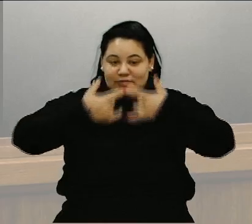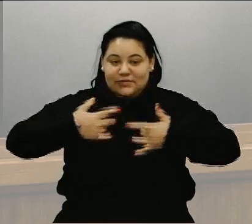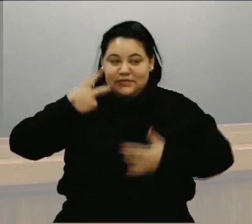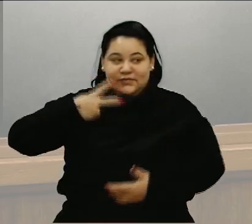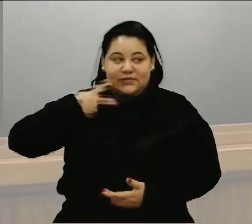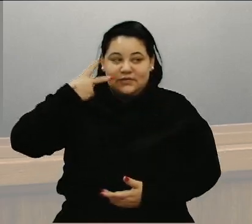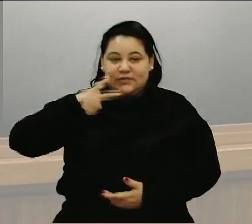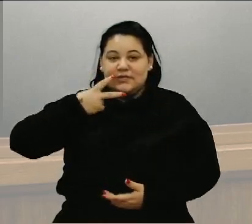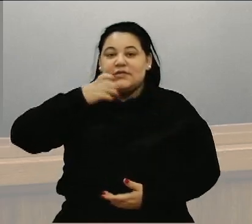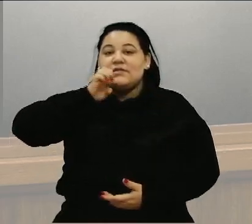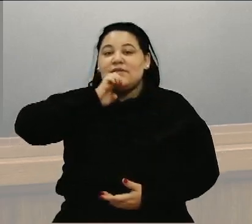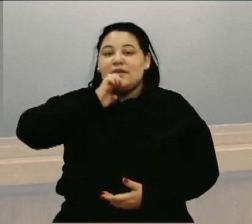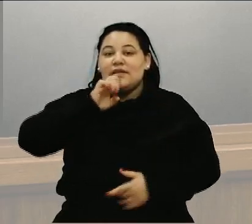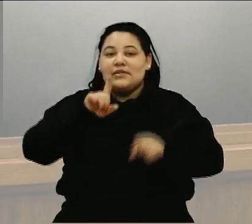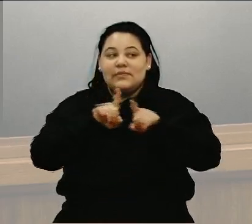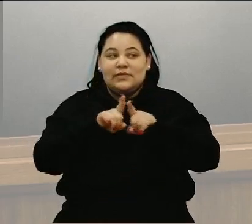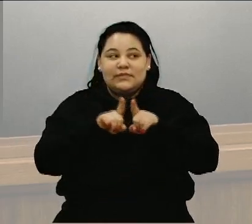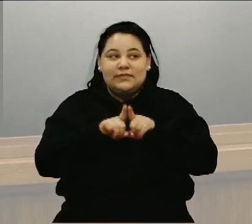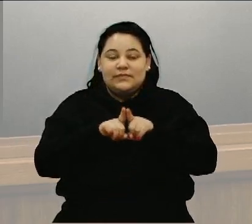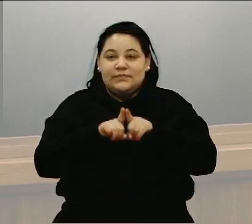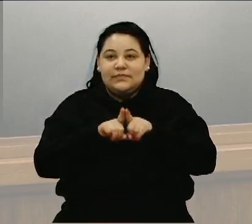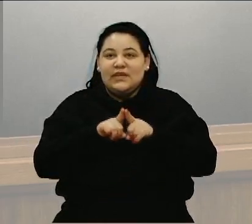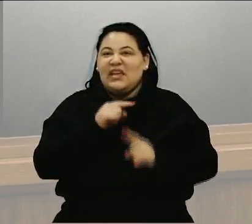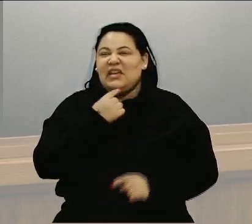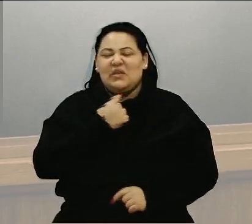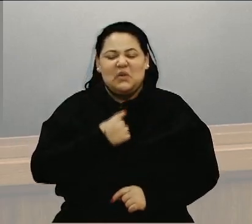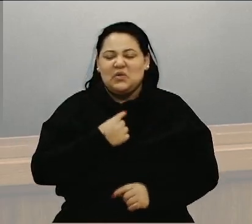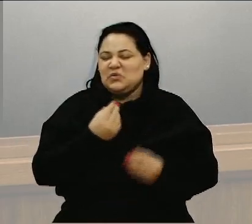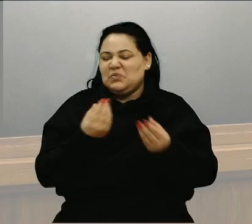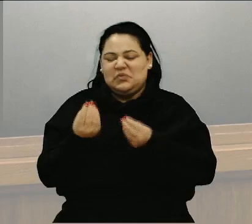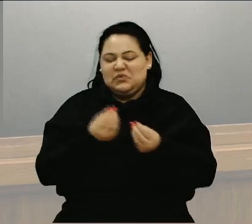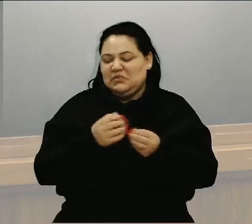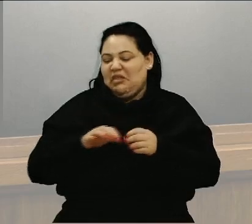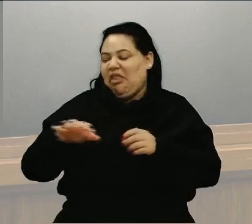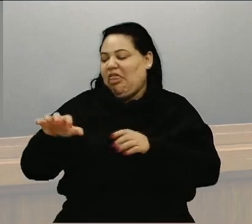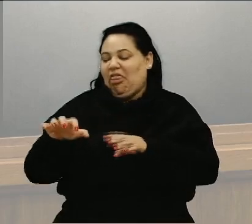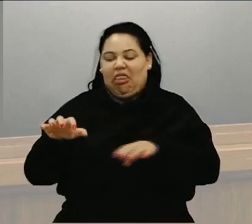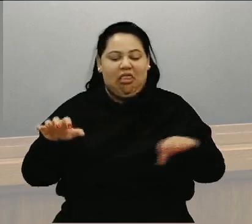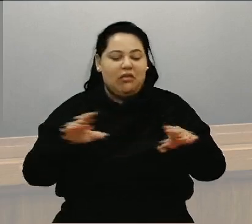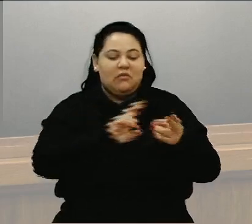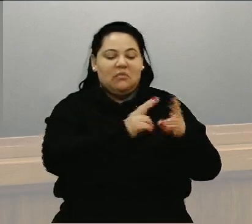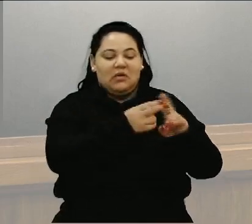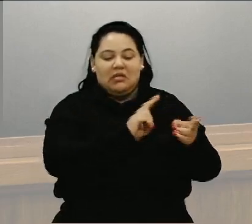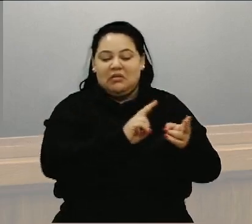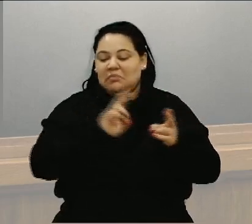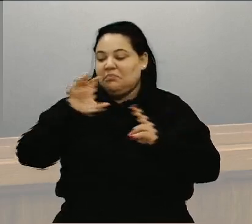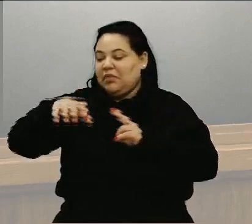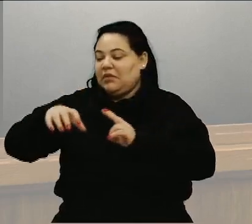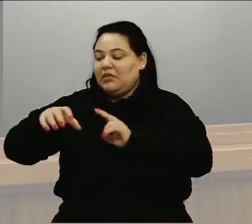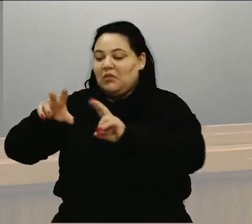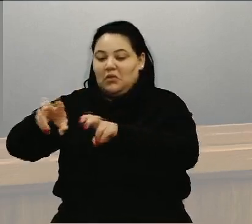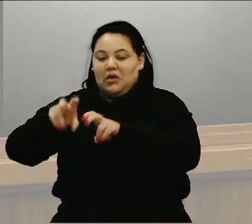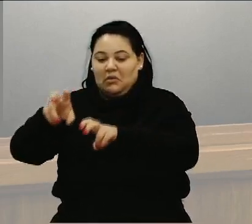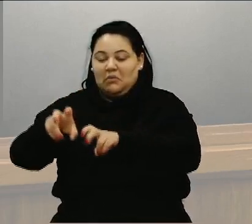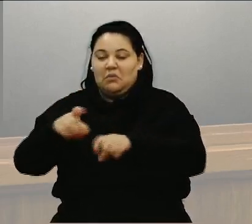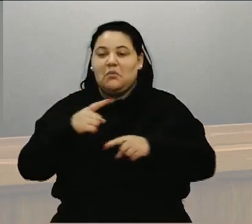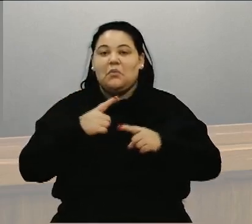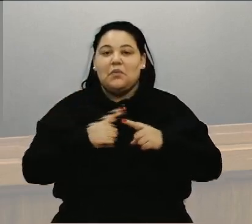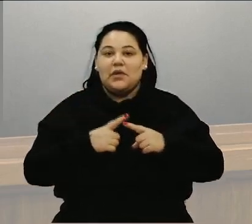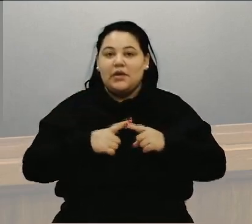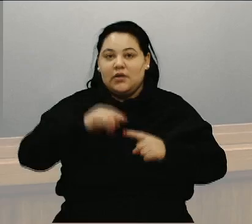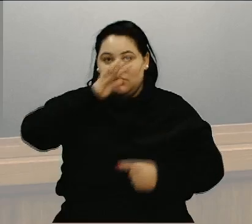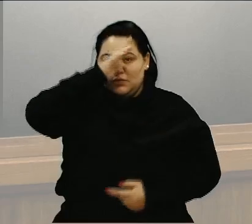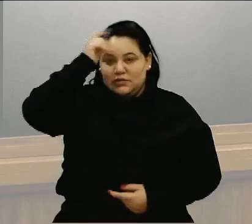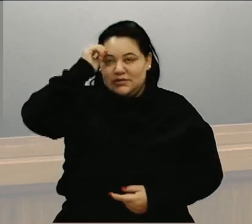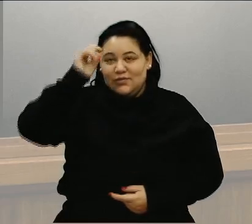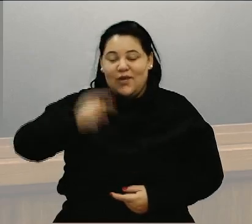Estela, mas eu também não gosto muito dessa separação entre área urbana e área rural, porque o município é um